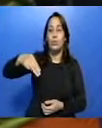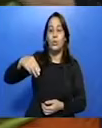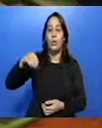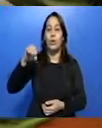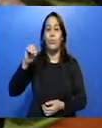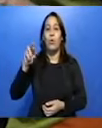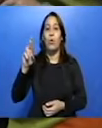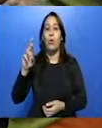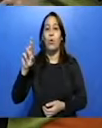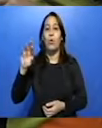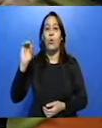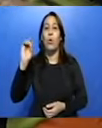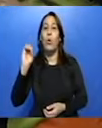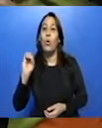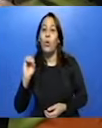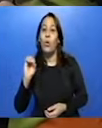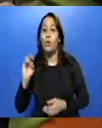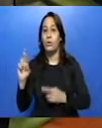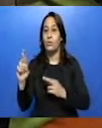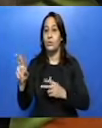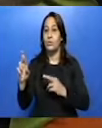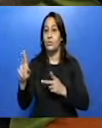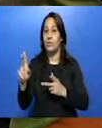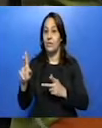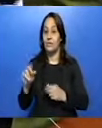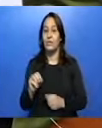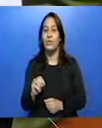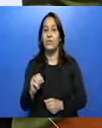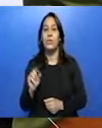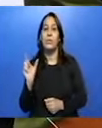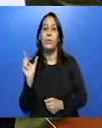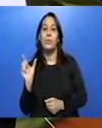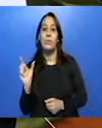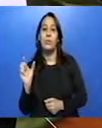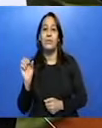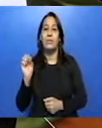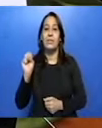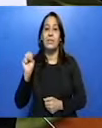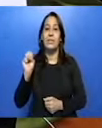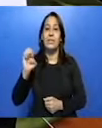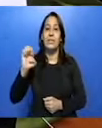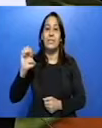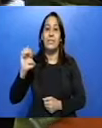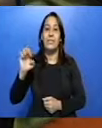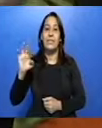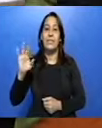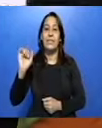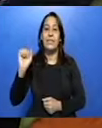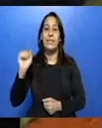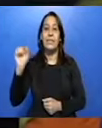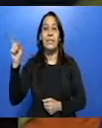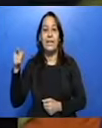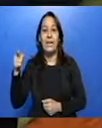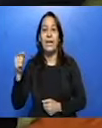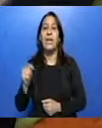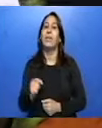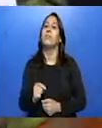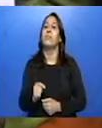garganta? Não. Cera, ra, saiu aqui, ó, da ponta da língua. Então,